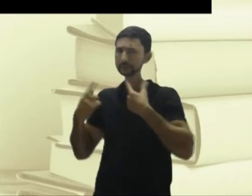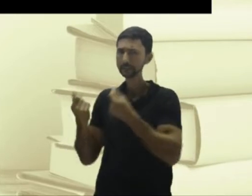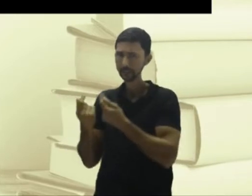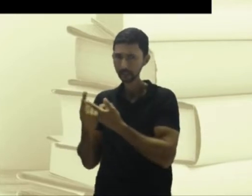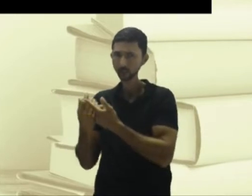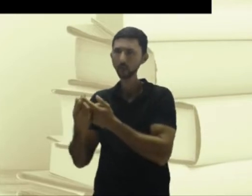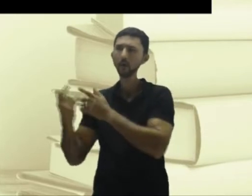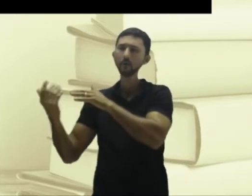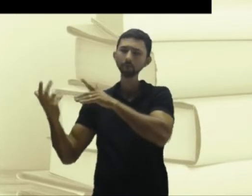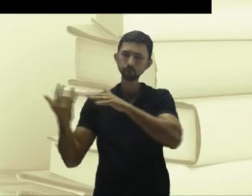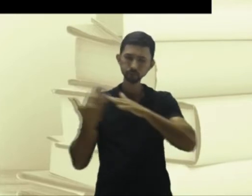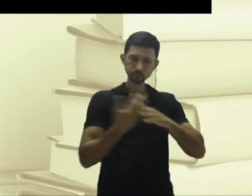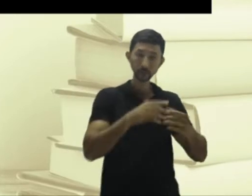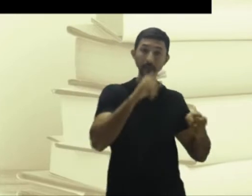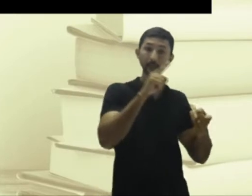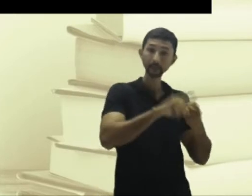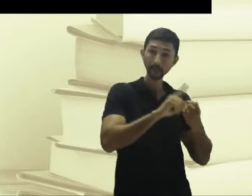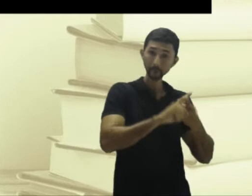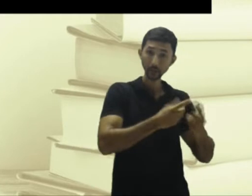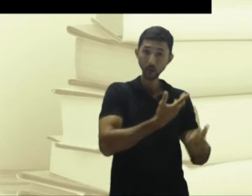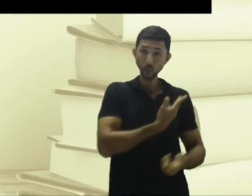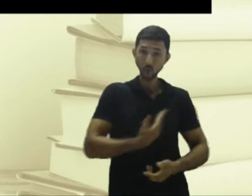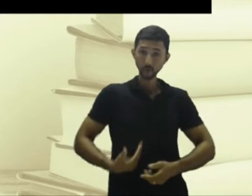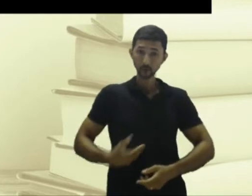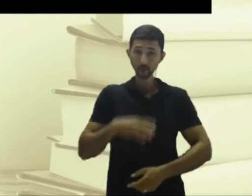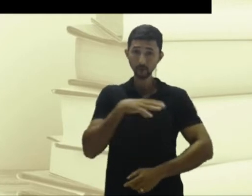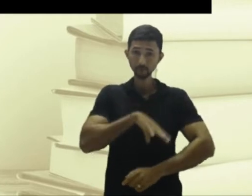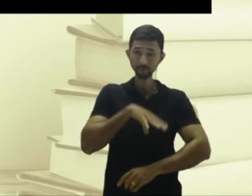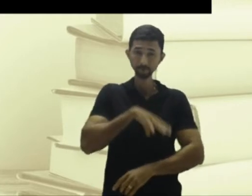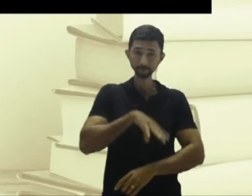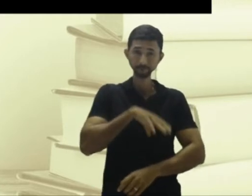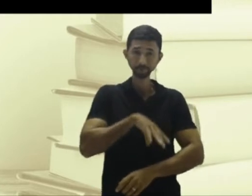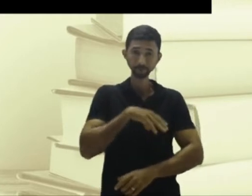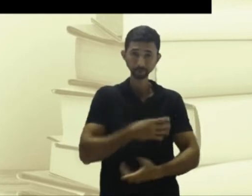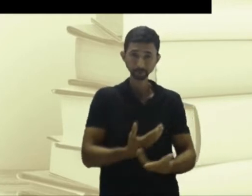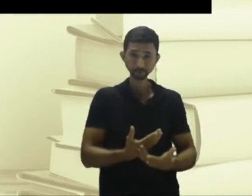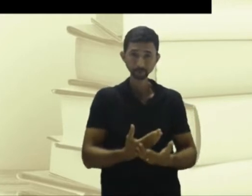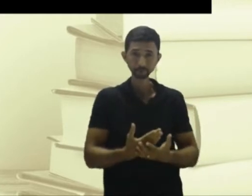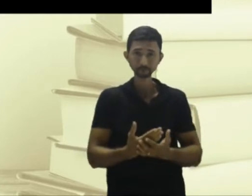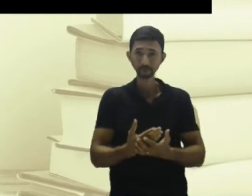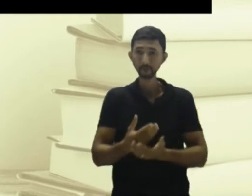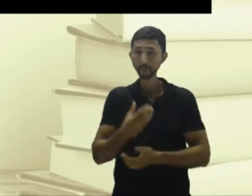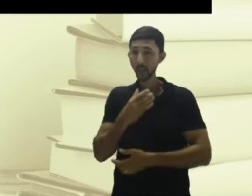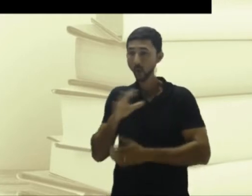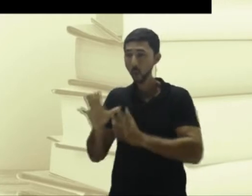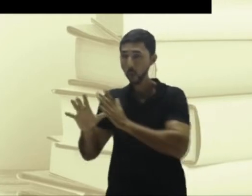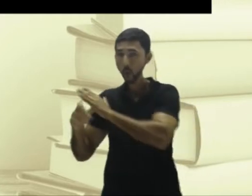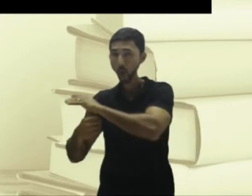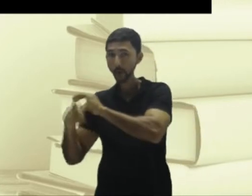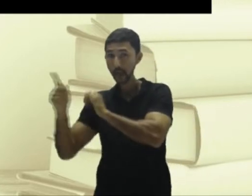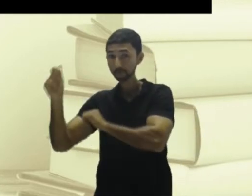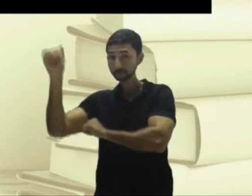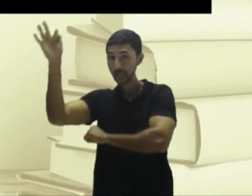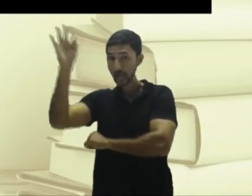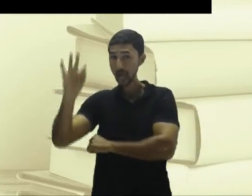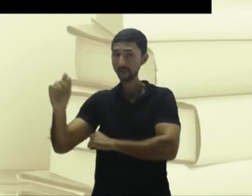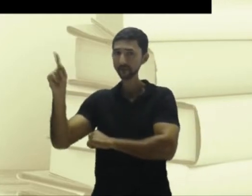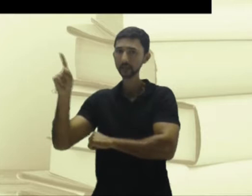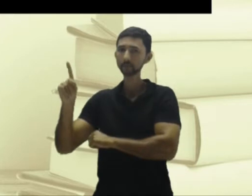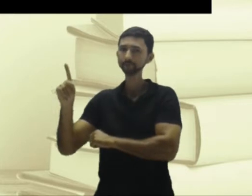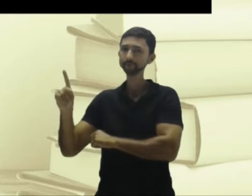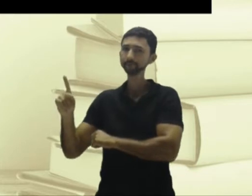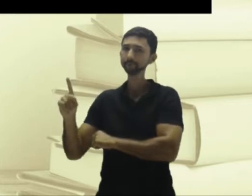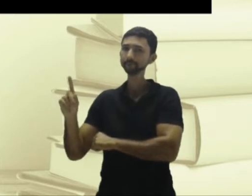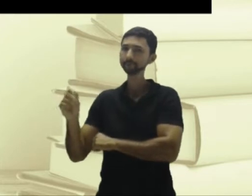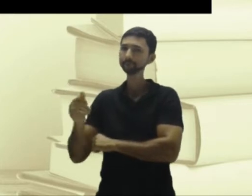português. Para o traficante, porque ele pegava esse negro na África por um